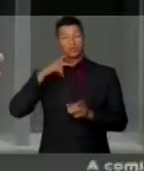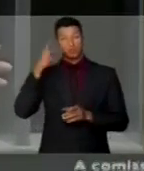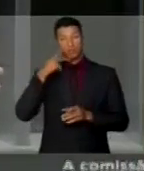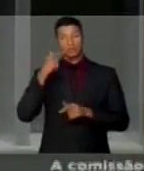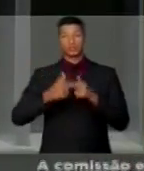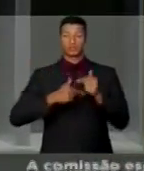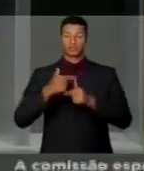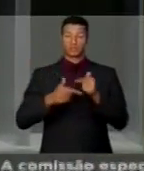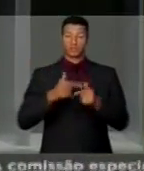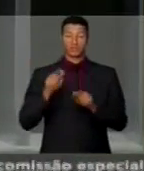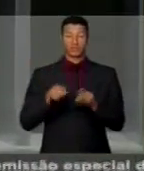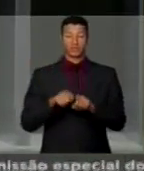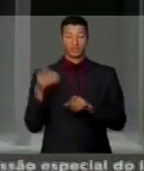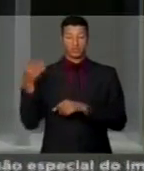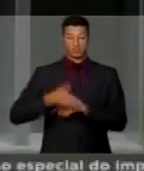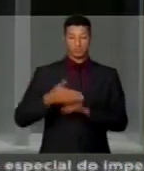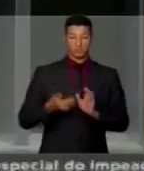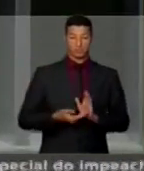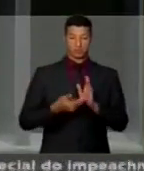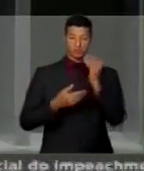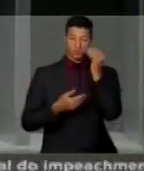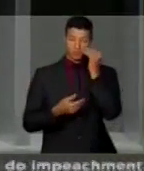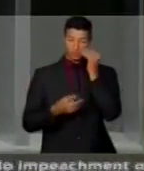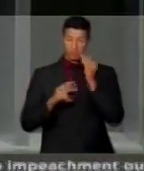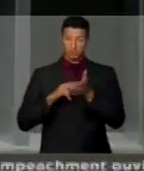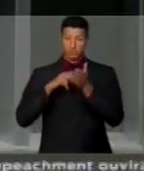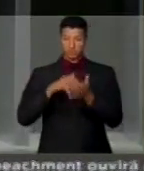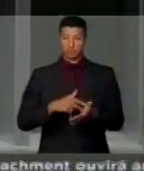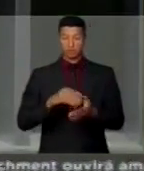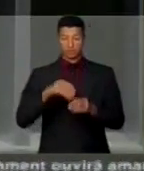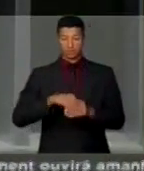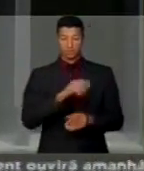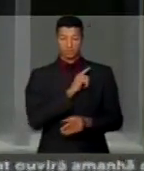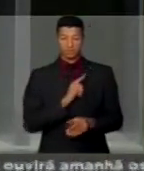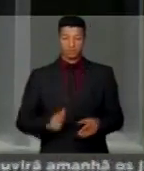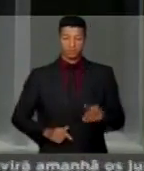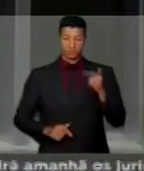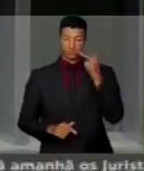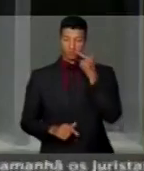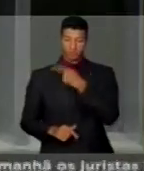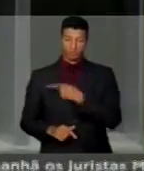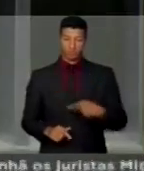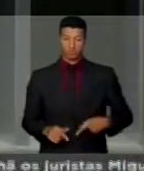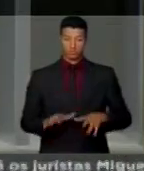dos Trabalhadores, que vem aqui nessa casa tentar manter no governo uma presidente que foi a